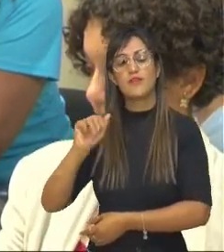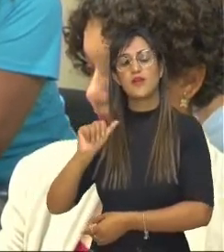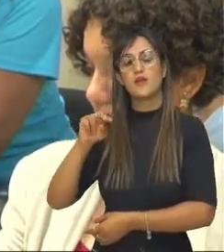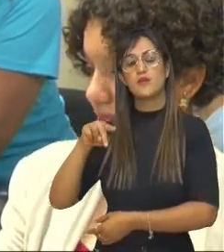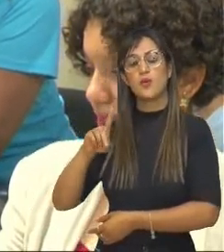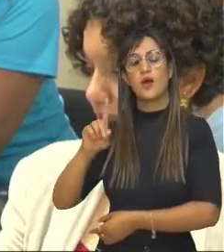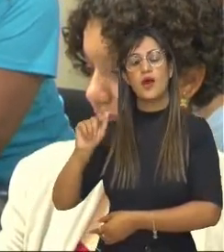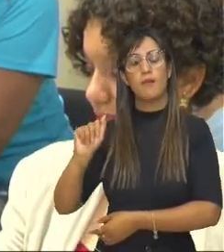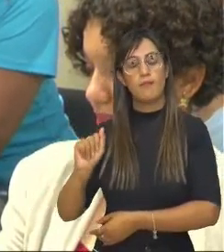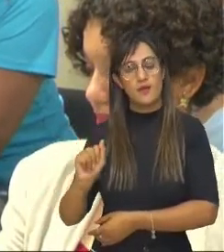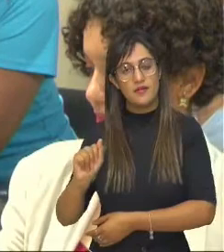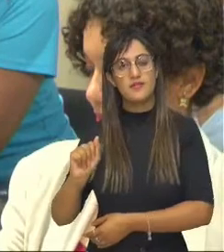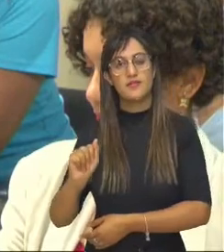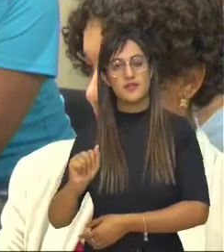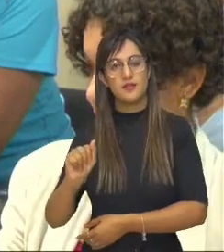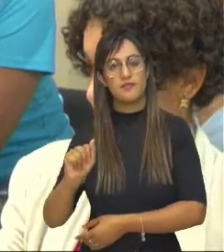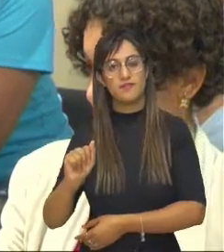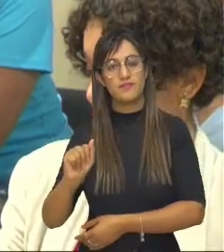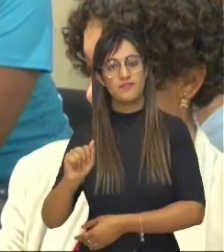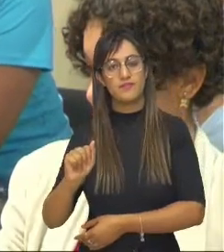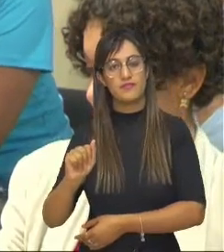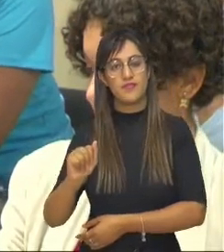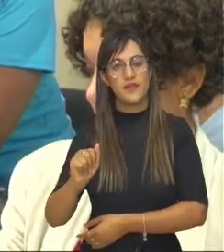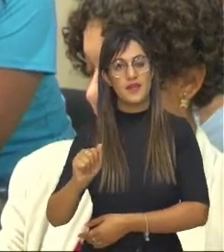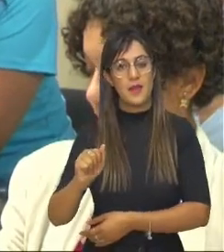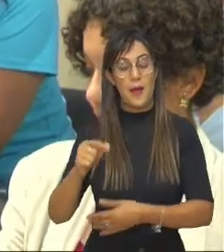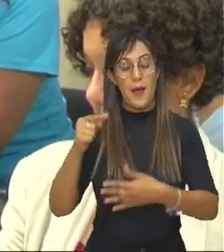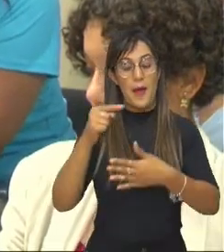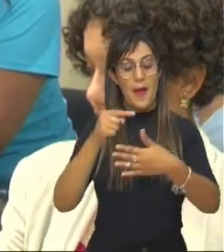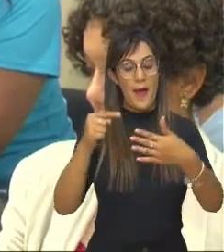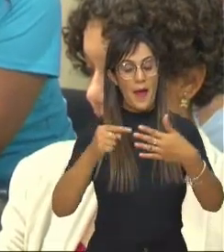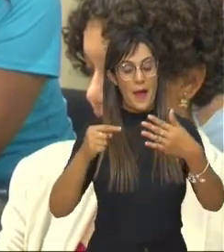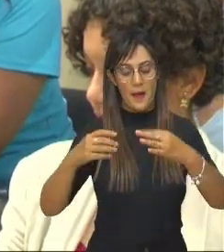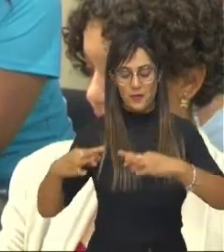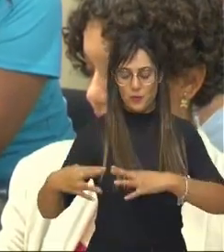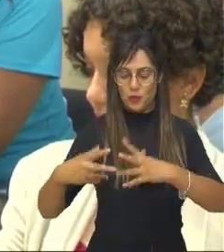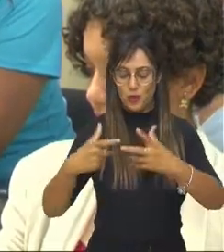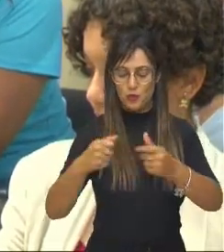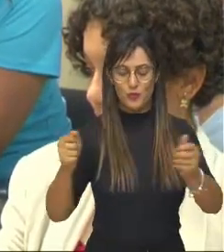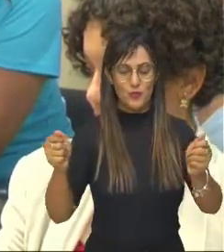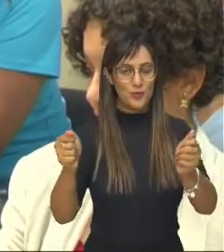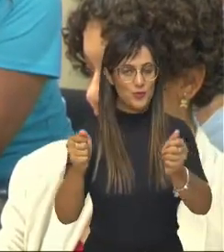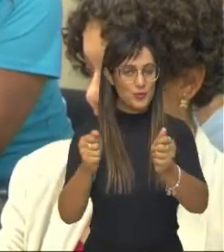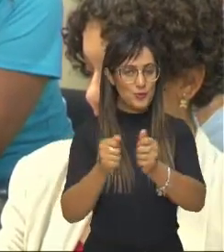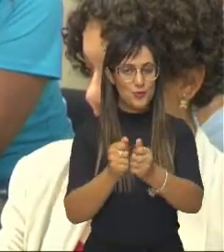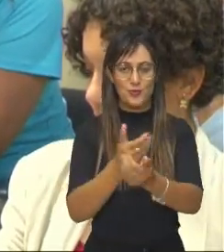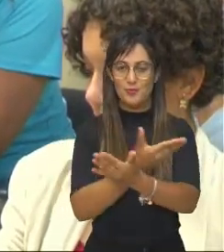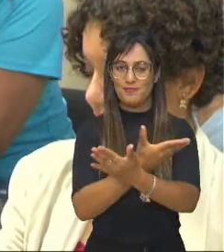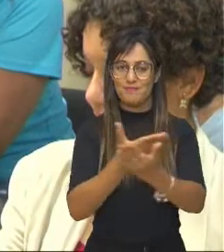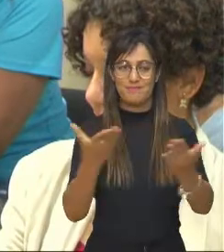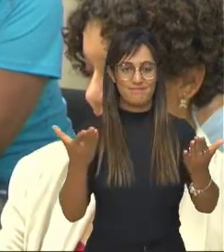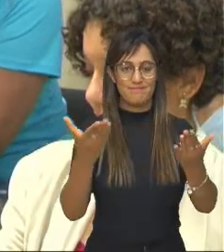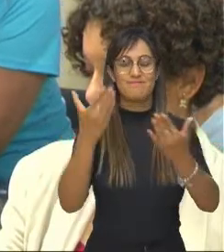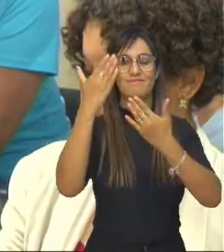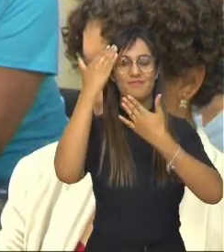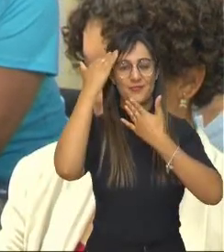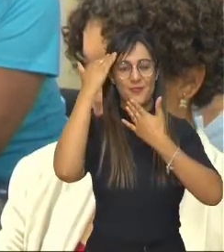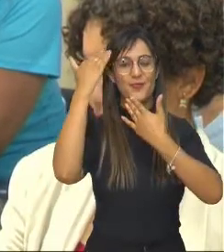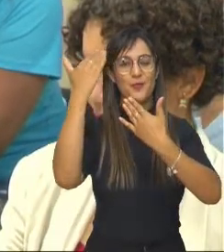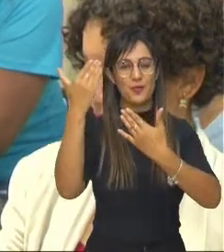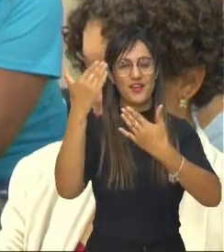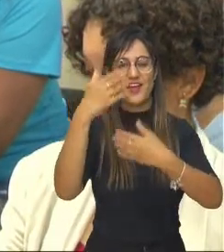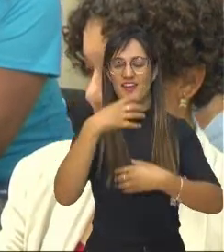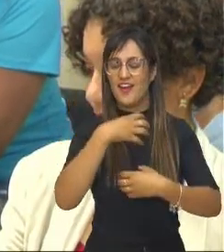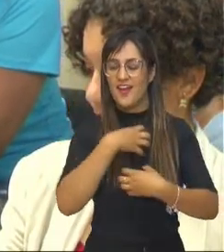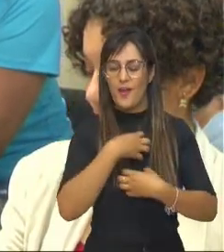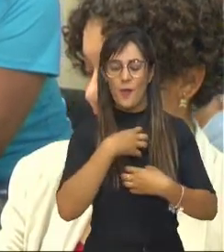Demétrio. Mas eu sou isso tudo aqui com vocês. Muito, muito obrigado. Estou muito